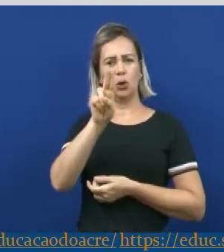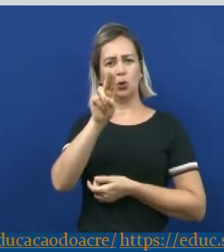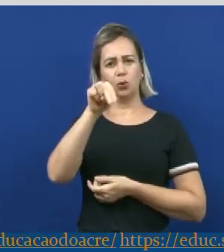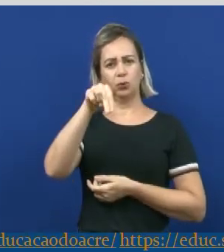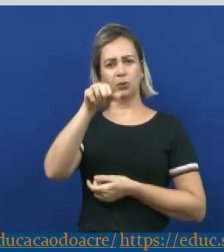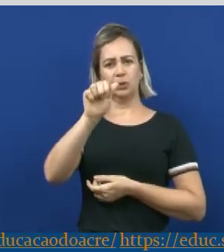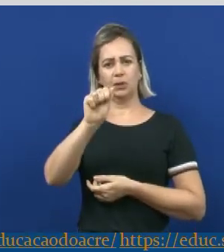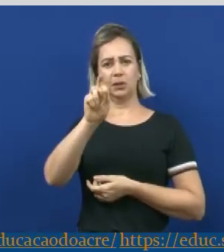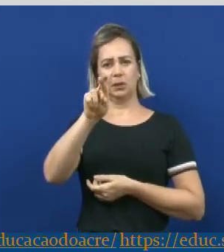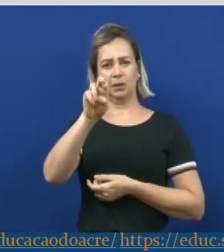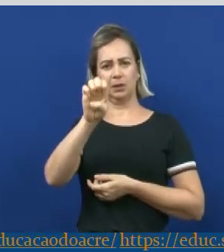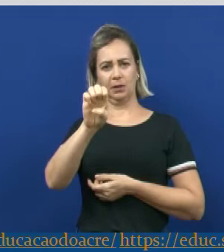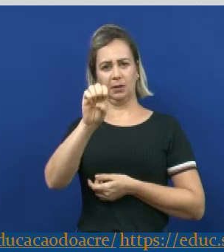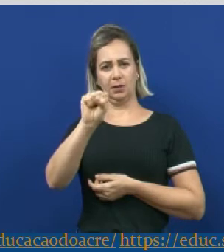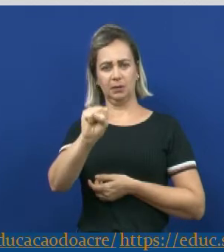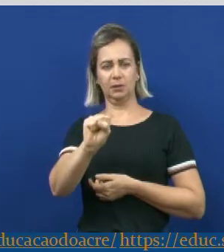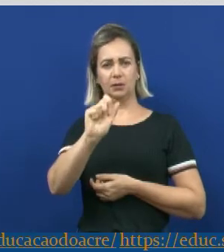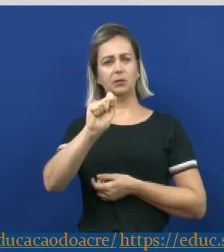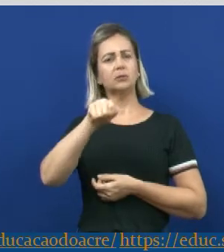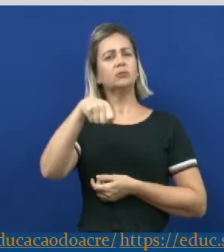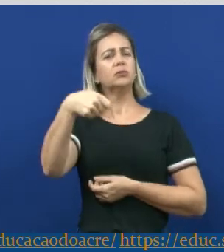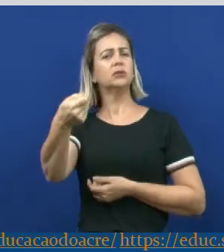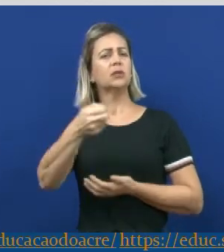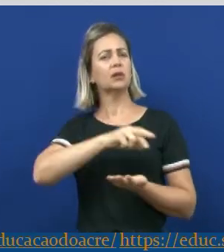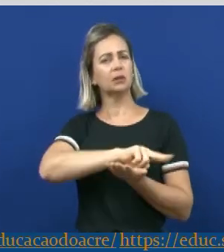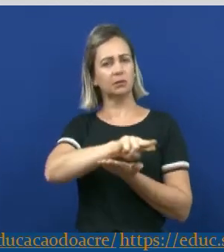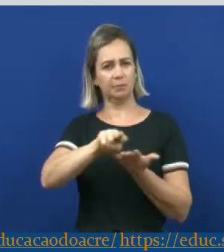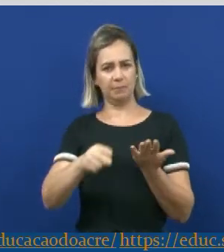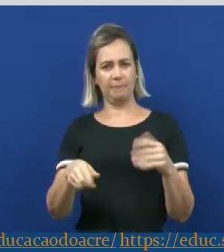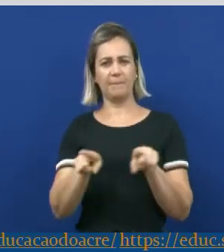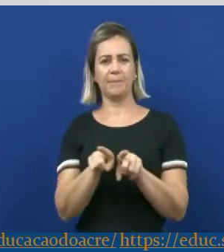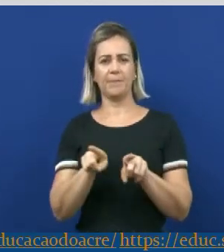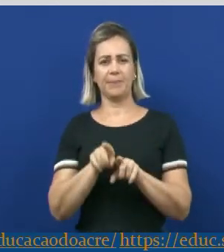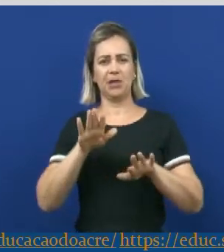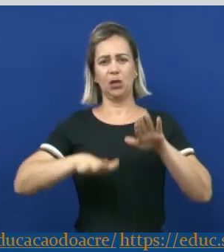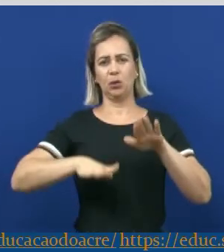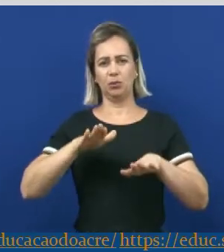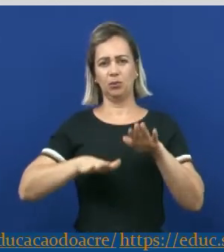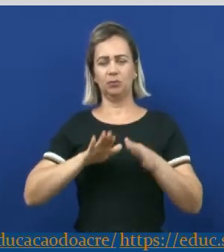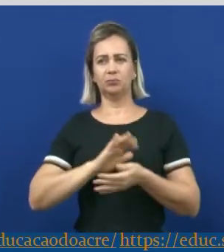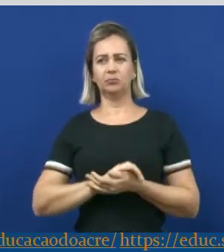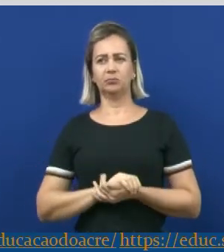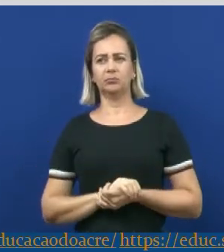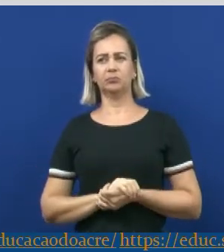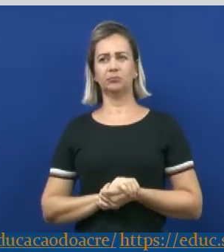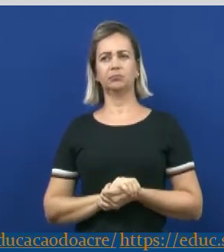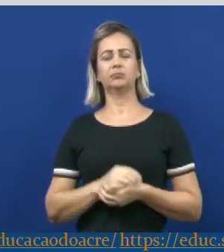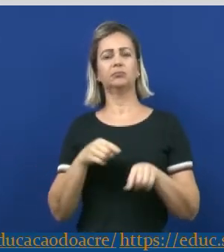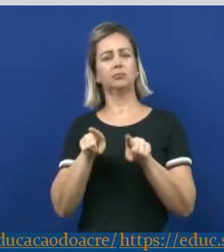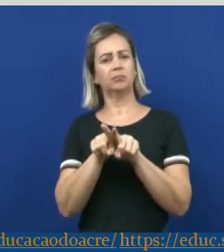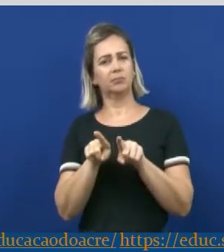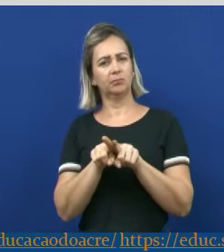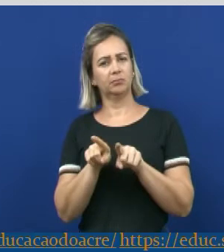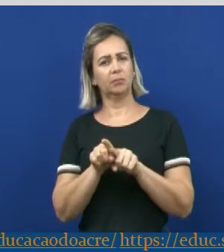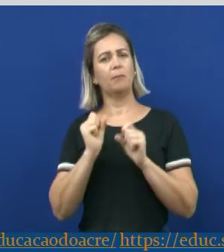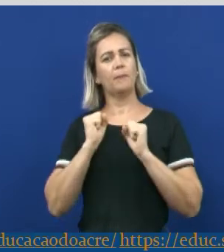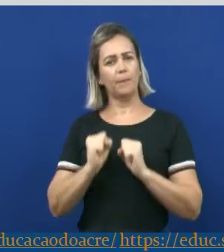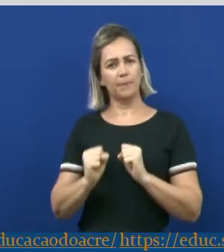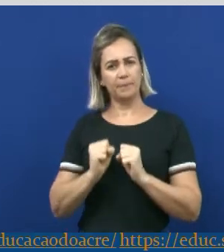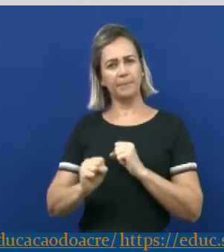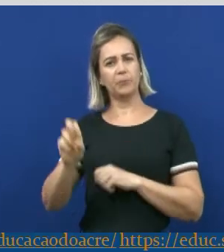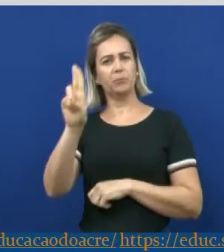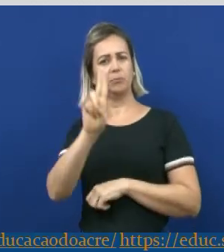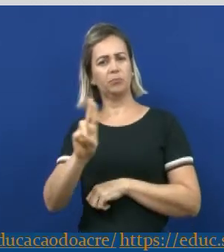a sinais, tá bom? Então, com o verbo tener, eu utilizo esses adjetivos aí. Também eu posso utilizar o